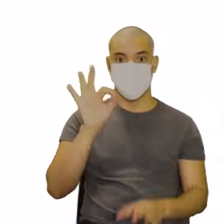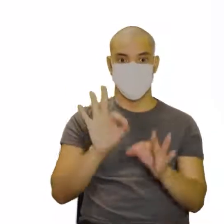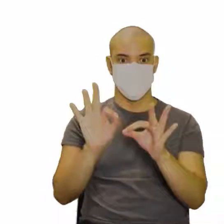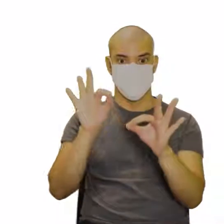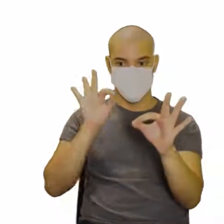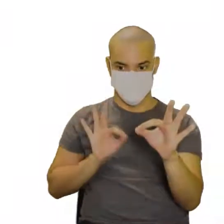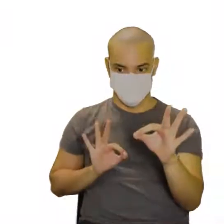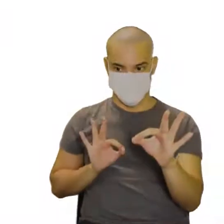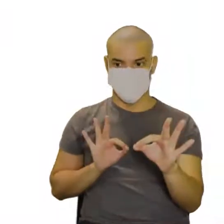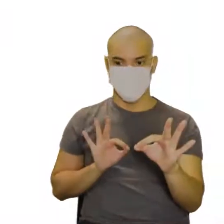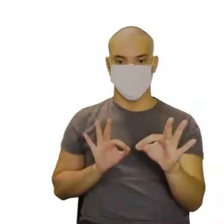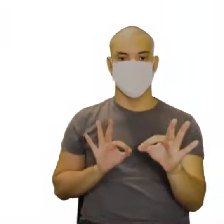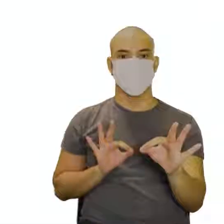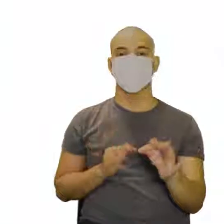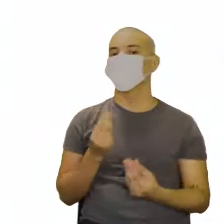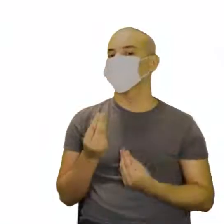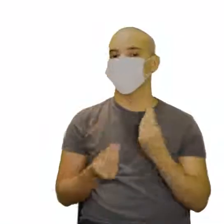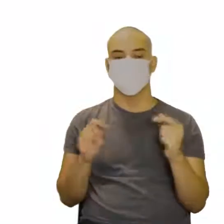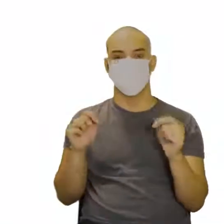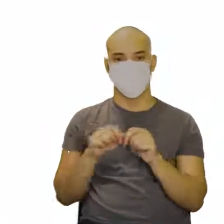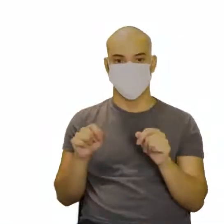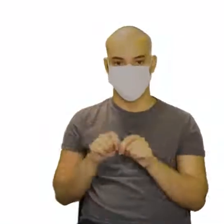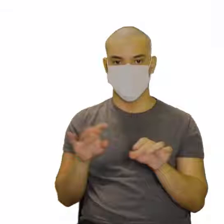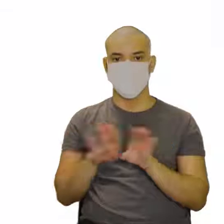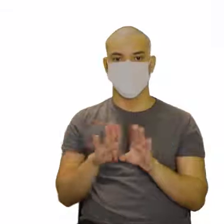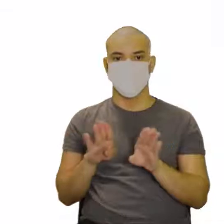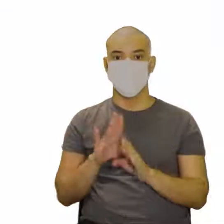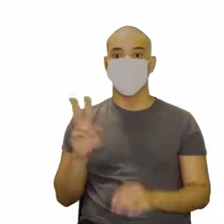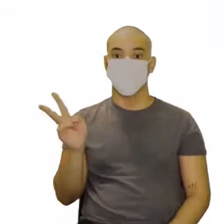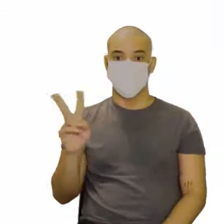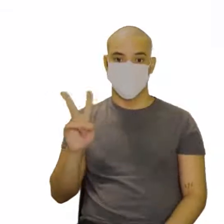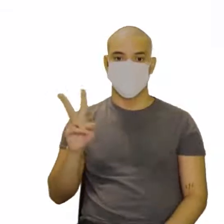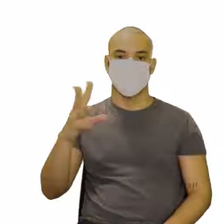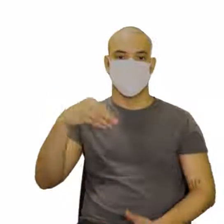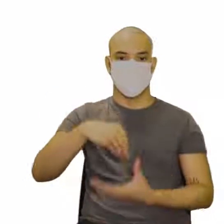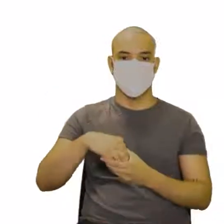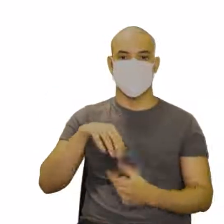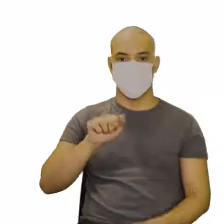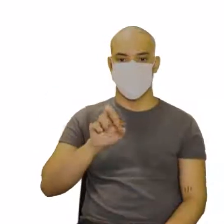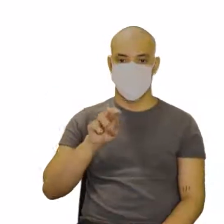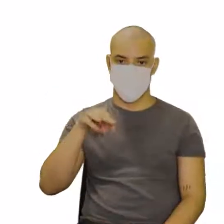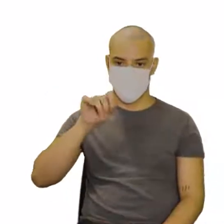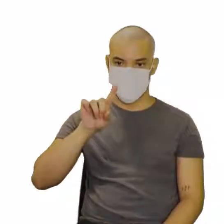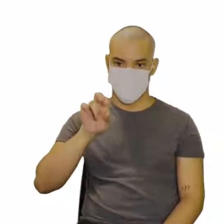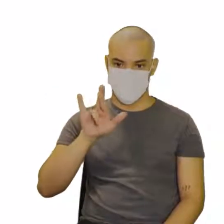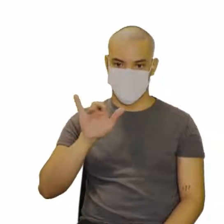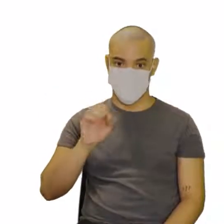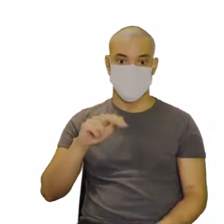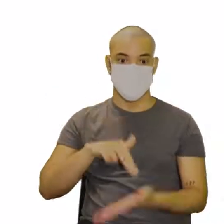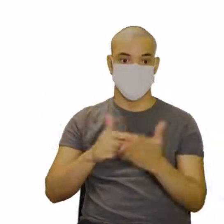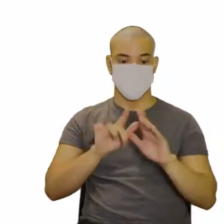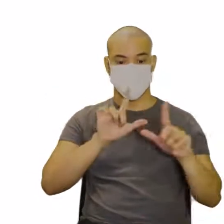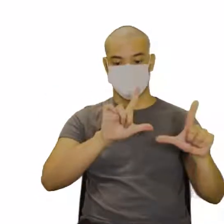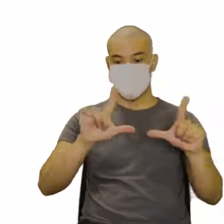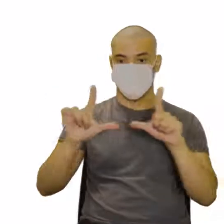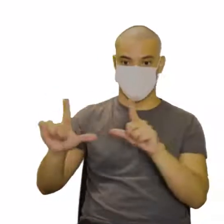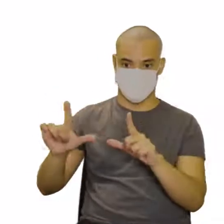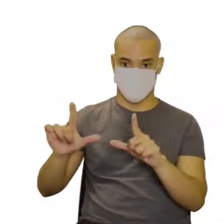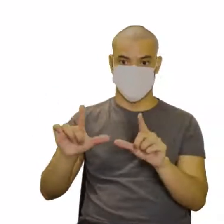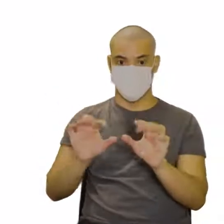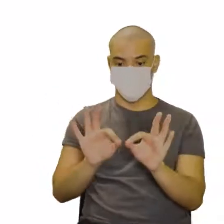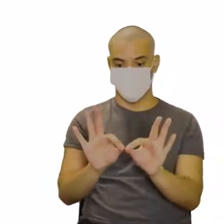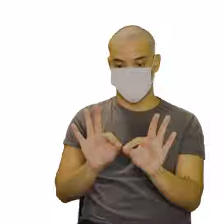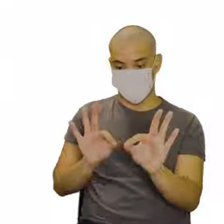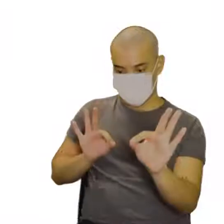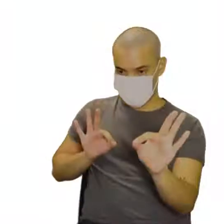né? Determinadas a voltagem de alimentação e a área das armaduras, quanto maior for a distância entre as placas, ou seja, aqui,